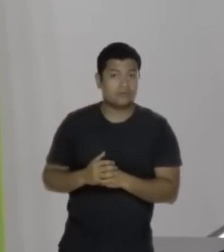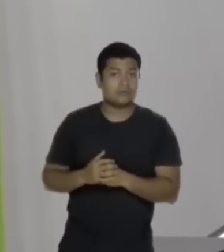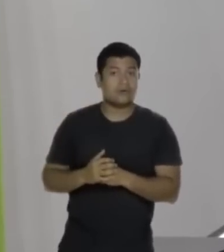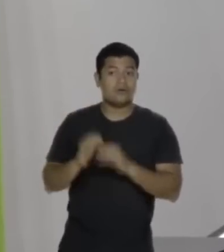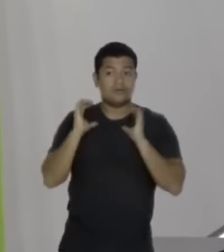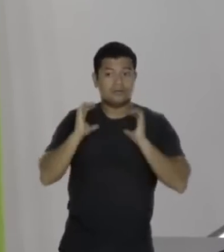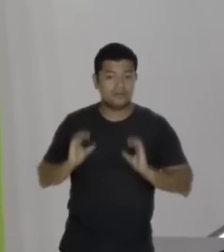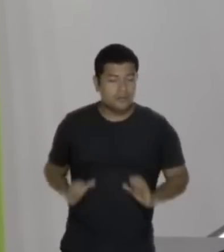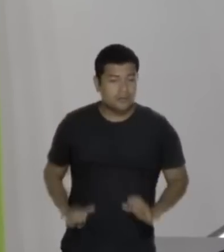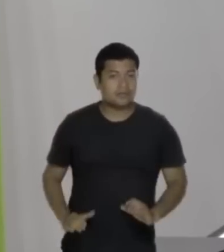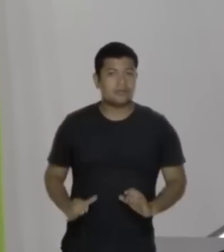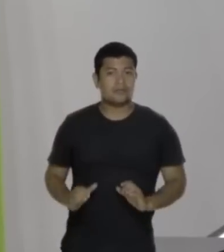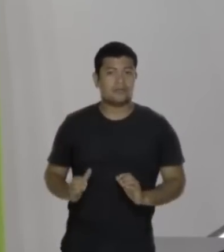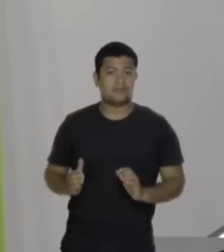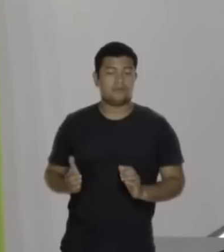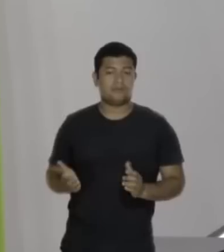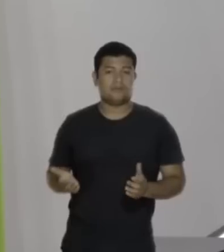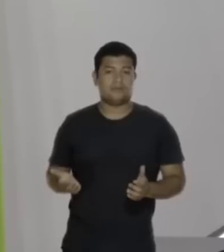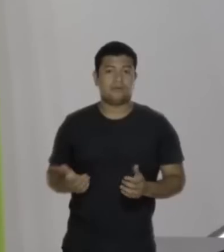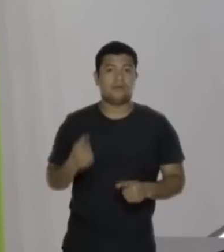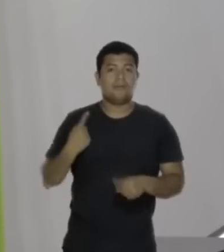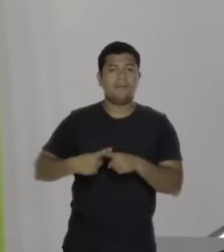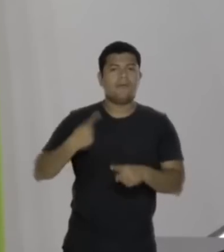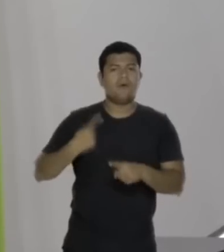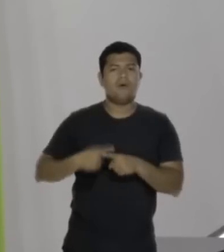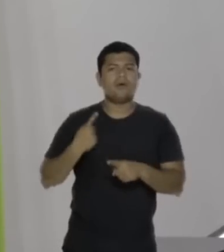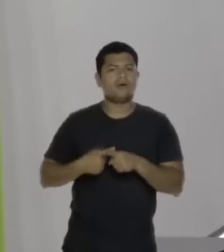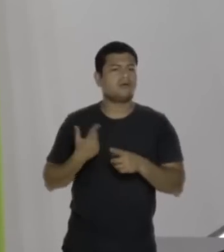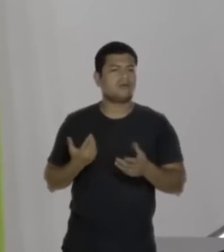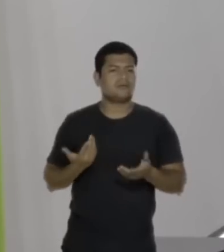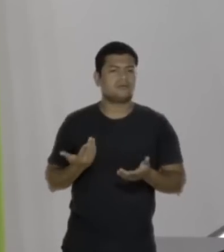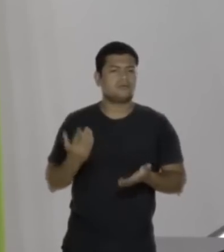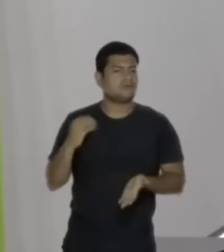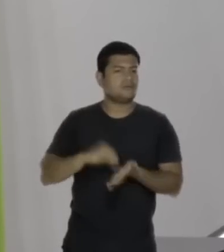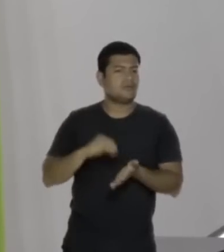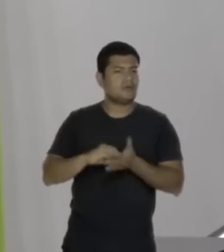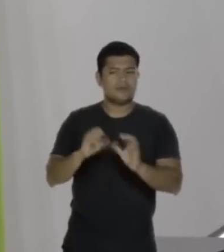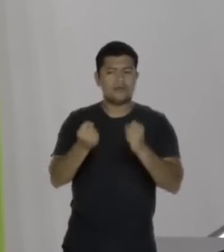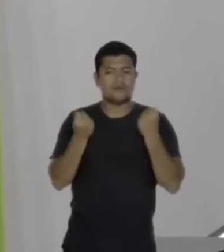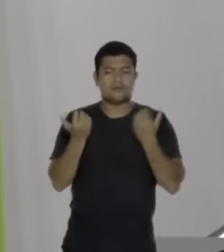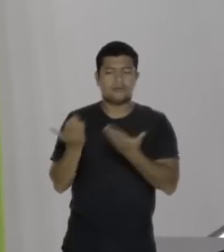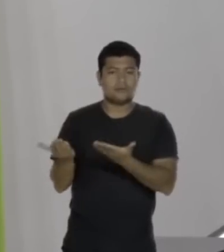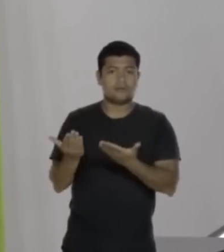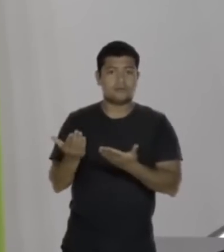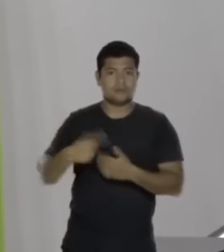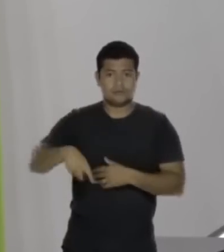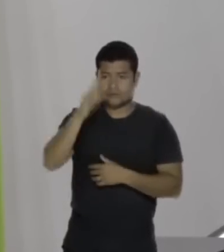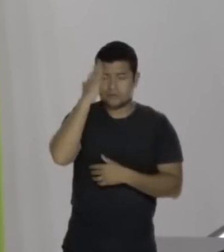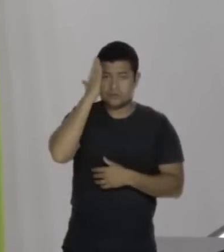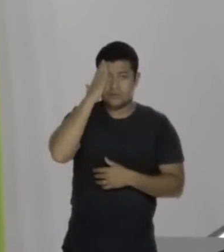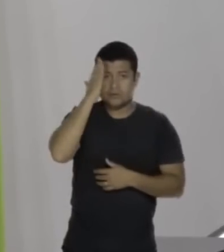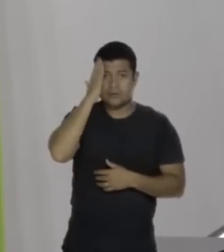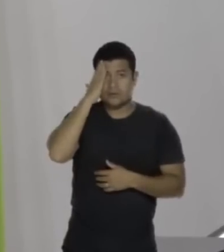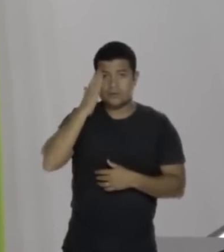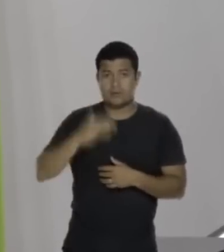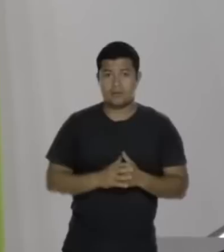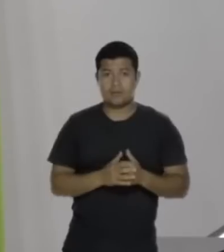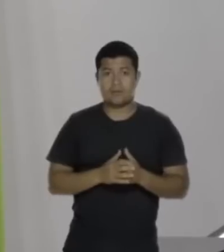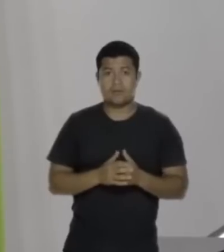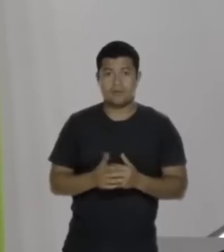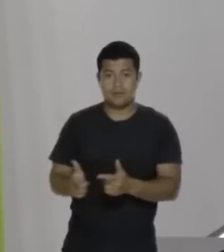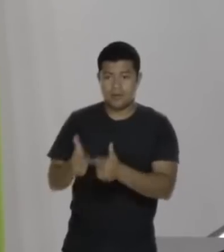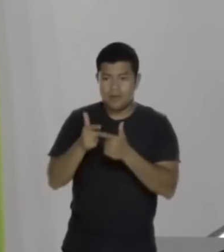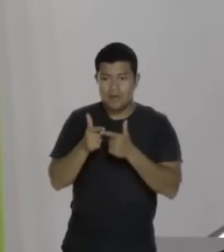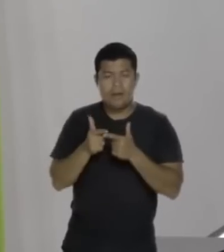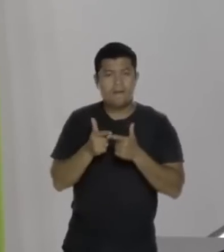Oeste. Aliás, por que que ninguém está defendendo essas pessoas? Será que sabemos o real motivo da cassação?